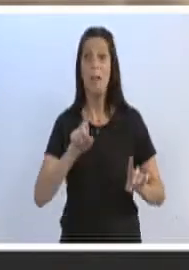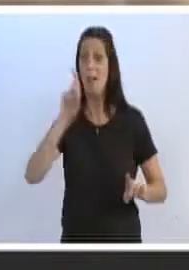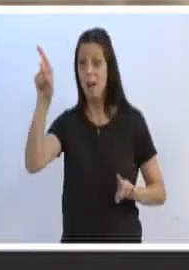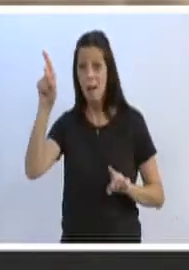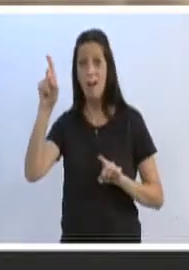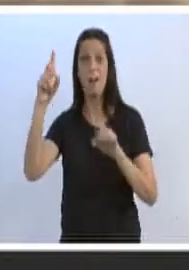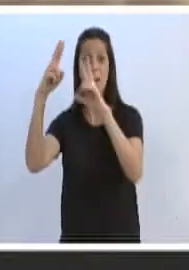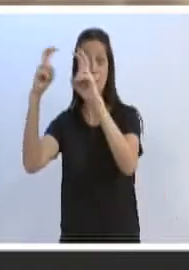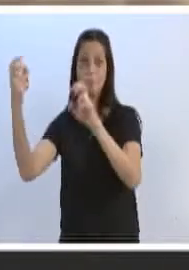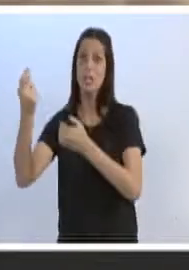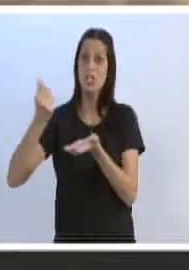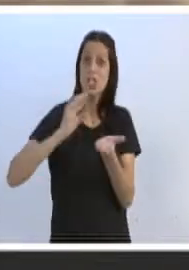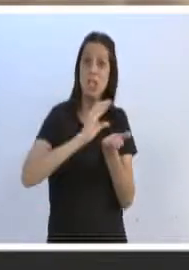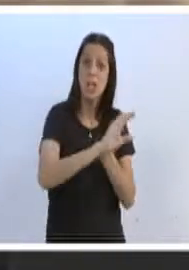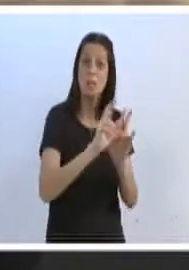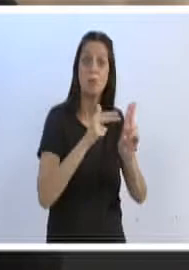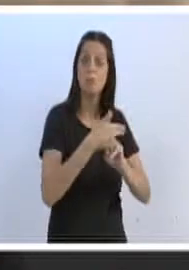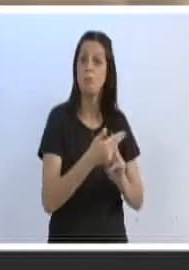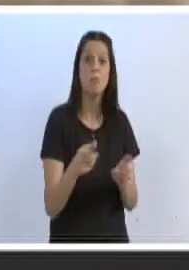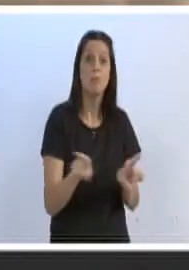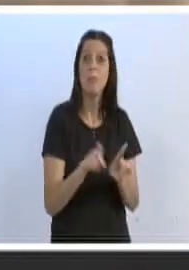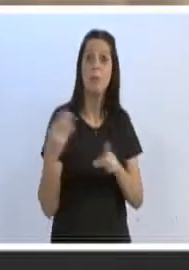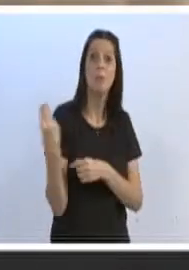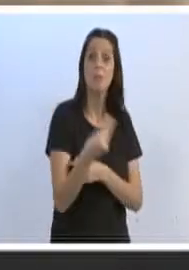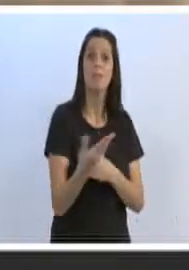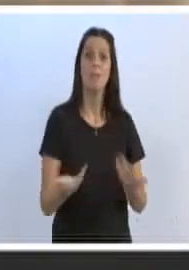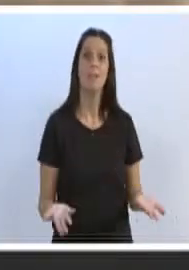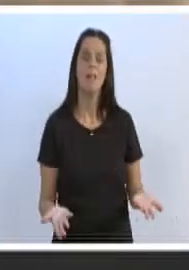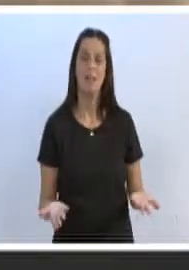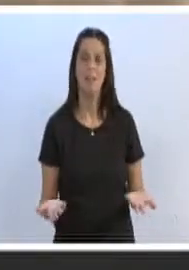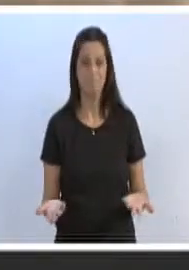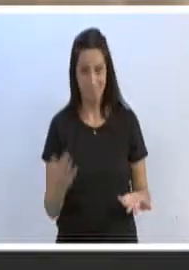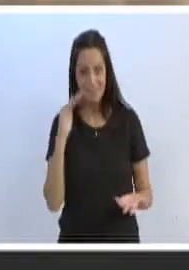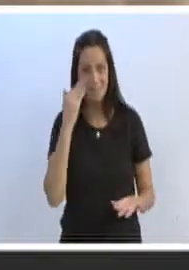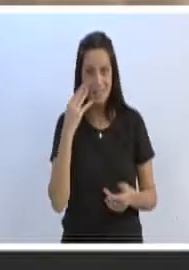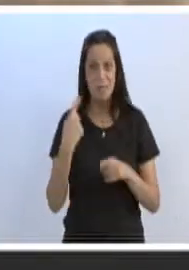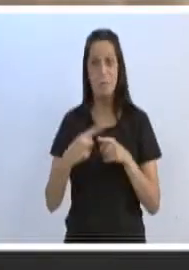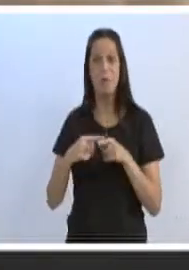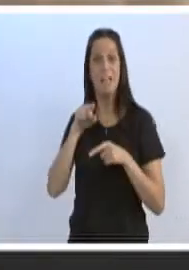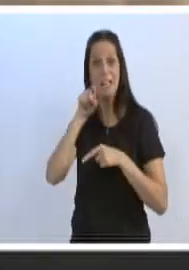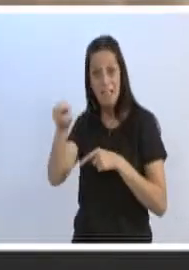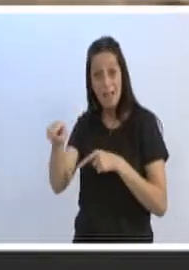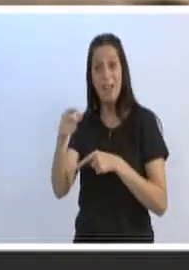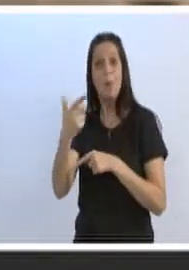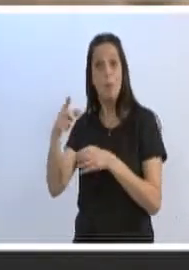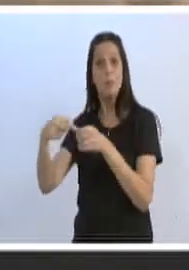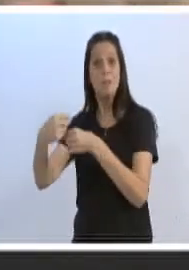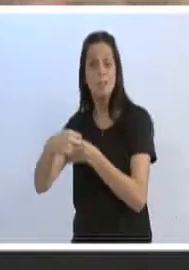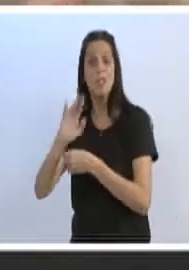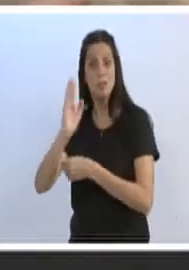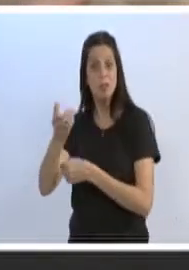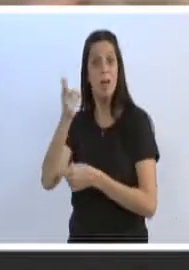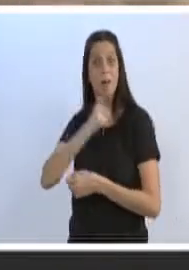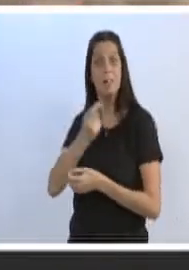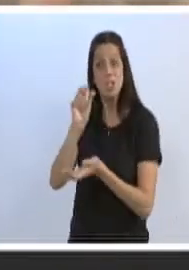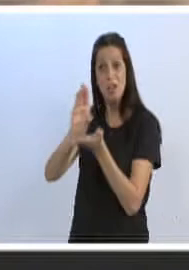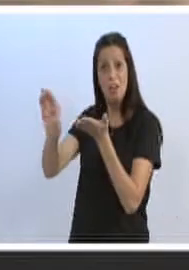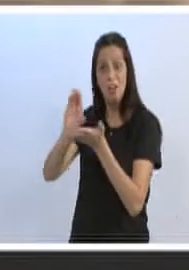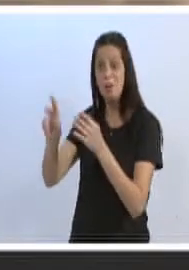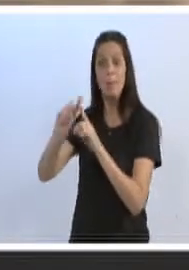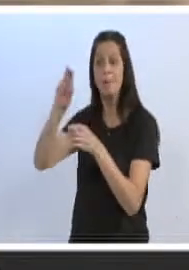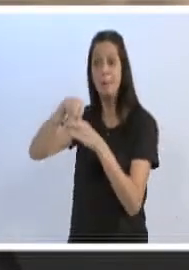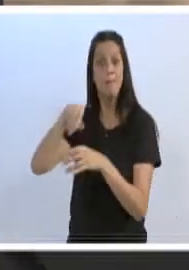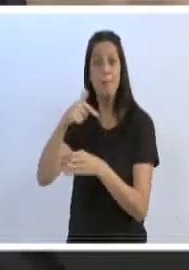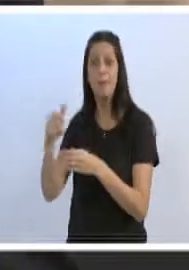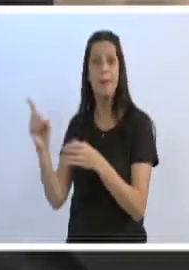retorno até porque eles deveriam estar fazendo na sociedade essa conversa a gente vai aprimorar juntamente com todos os vereadores o